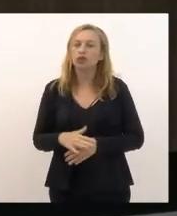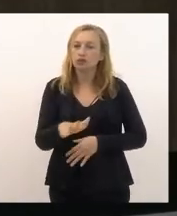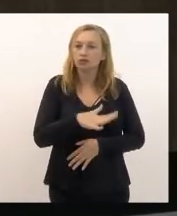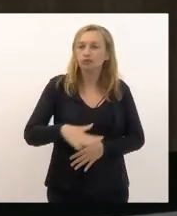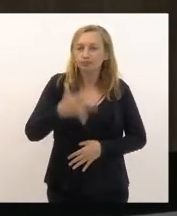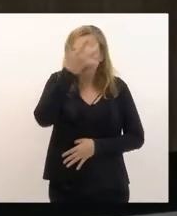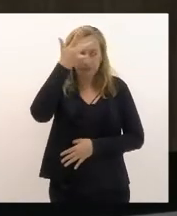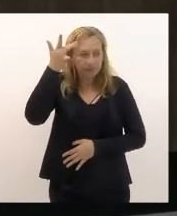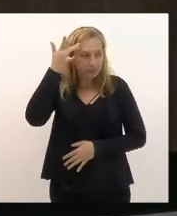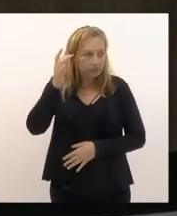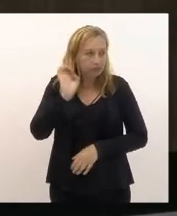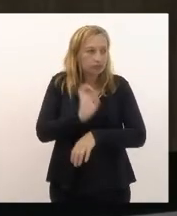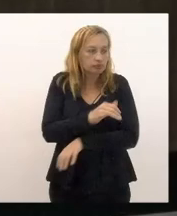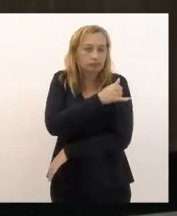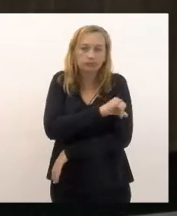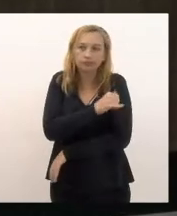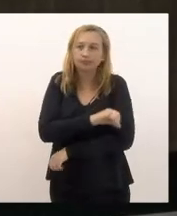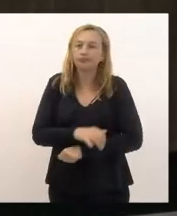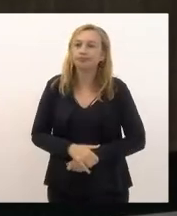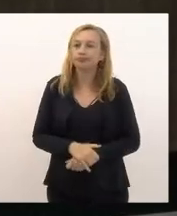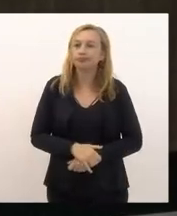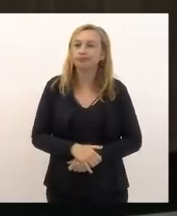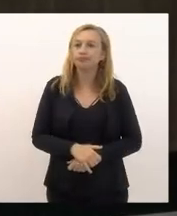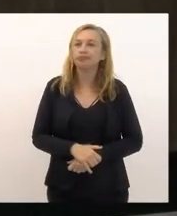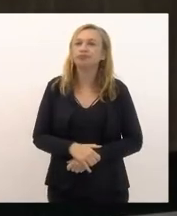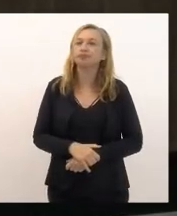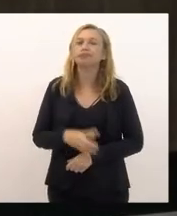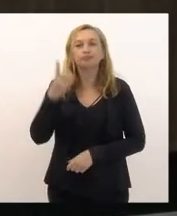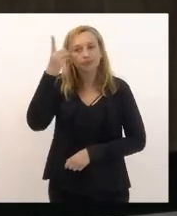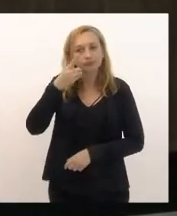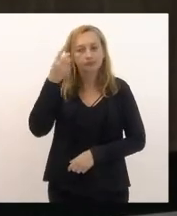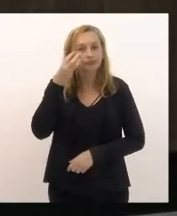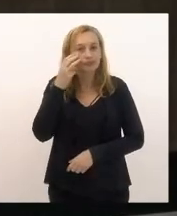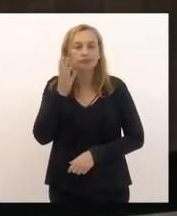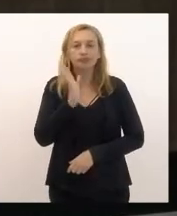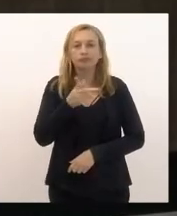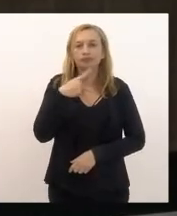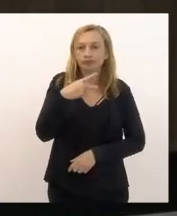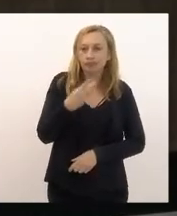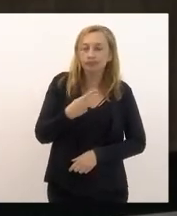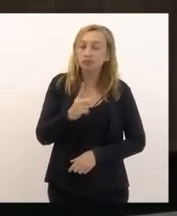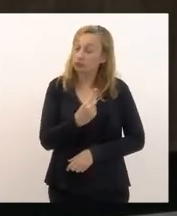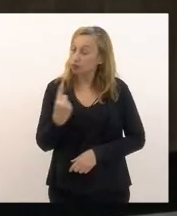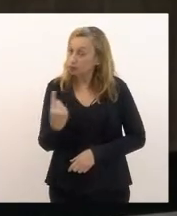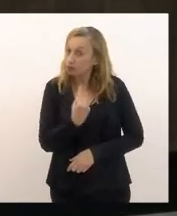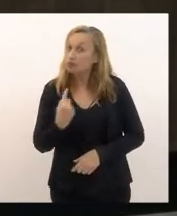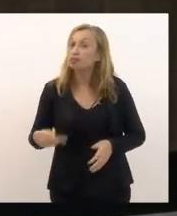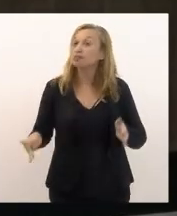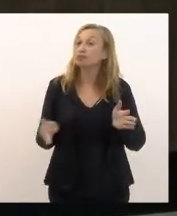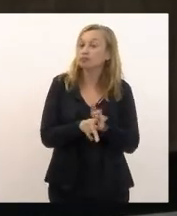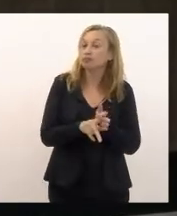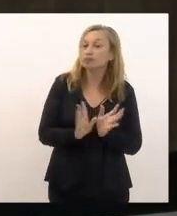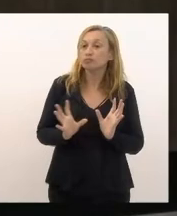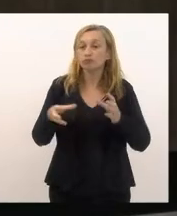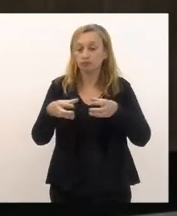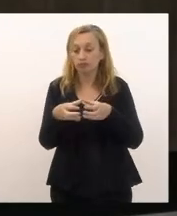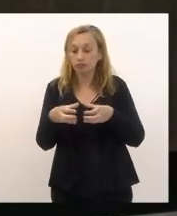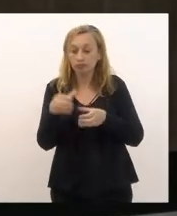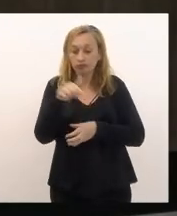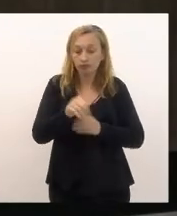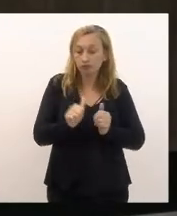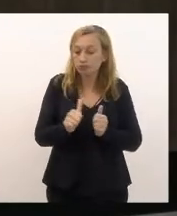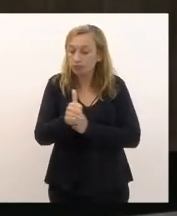saúde mental no âmbito do Estado do Rio de Janeiro. Como o deputado Valdec Carneiro falou, nós fazemos parte, conjuntamente aqui, da